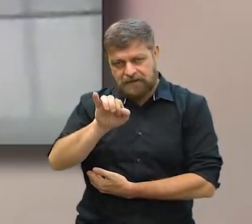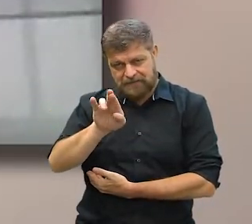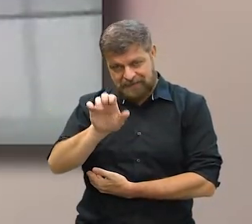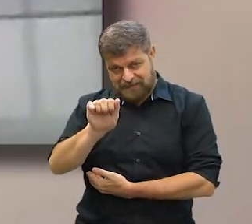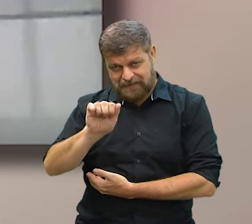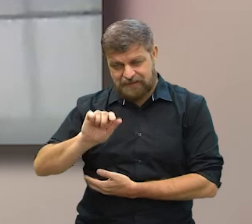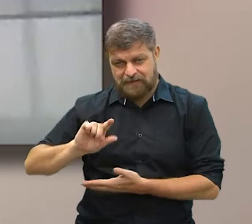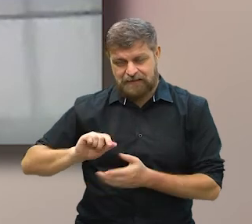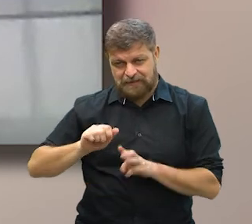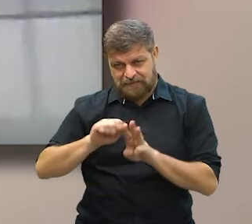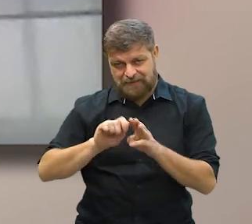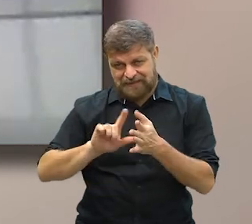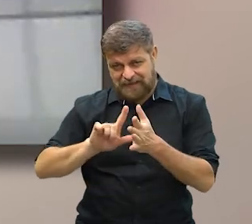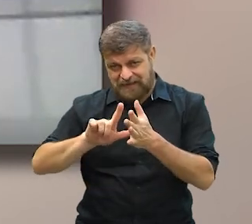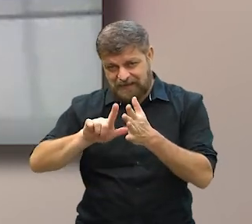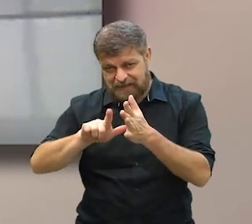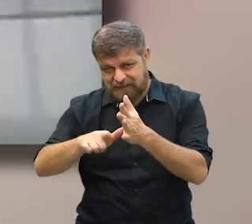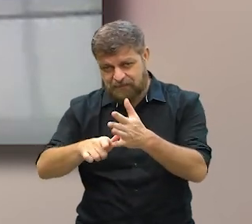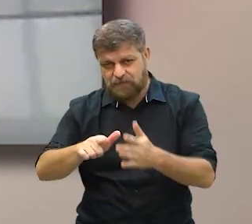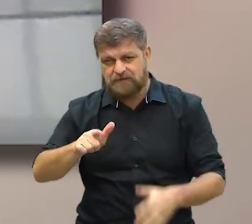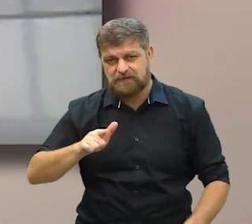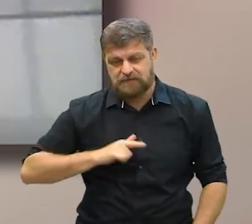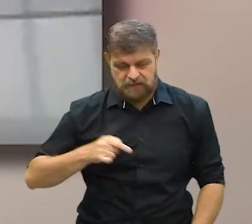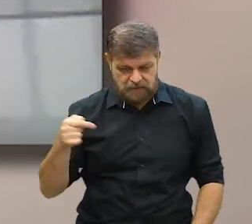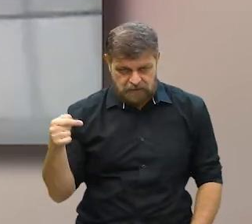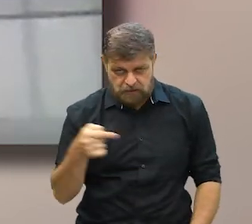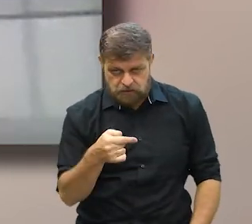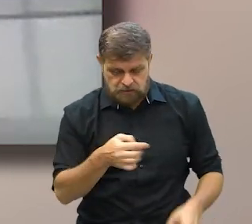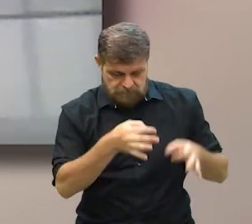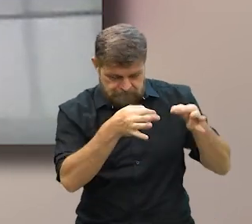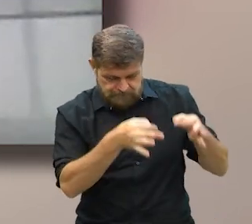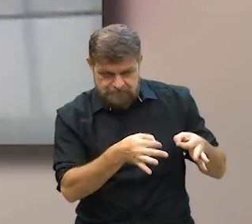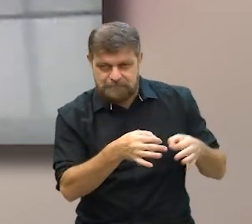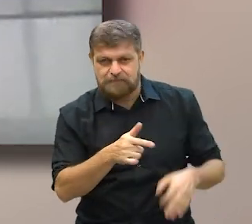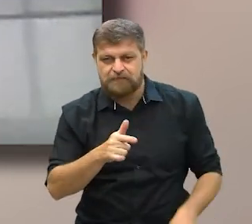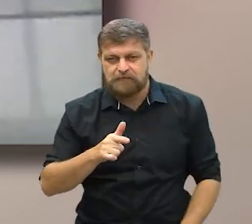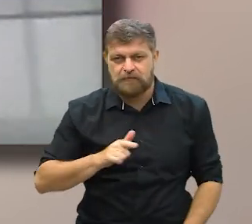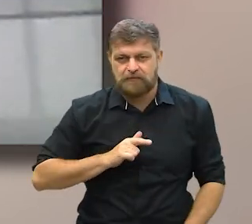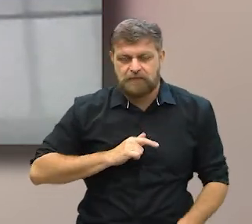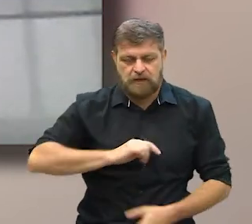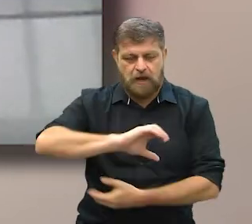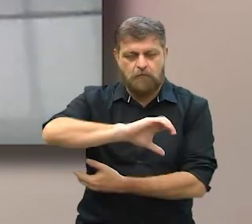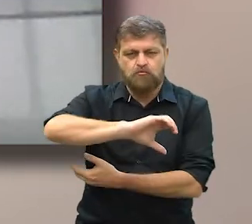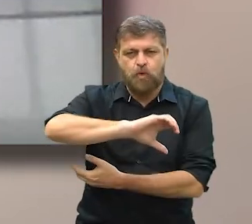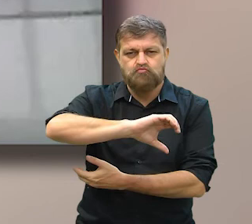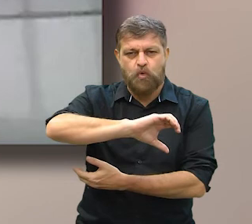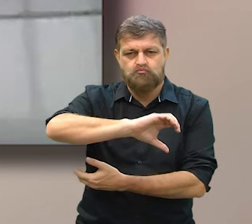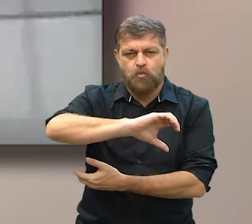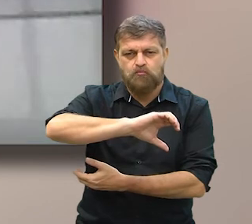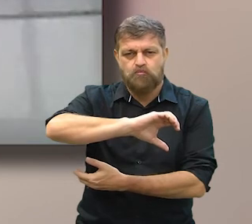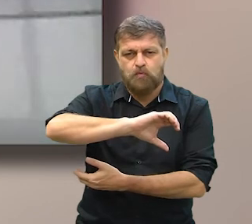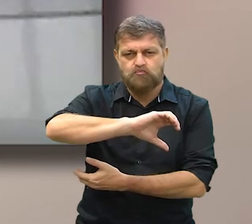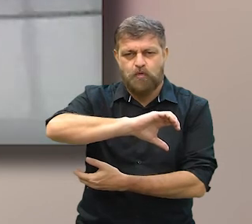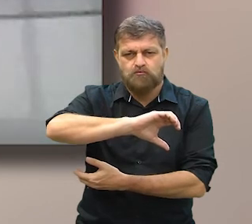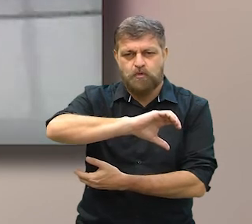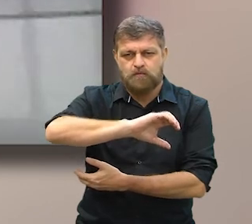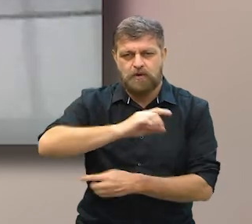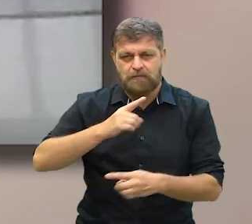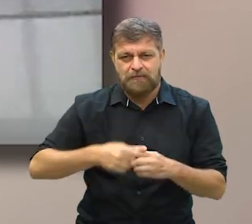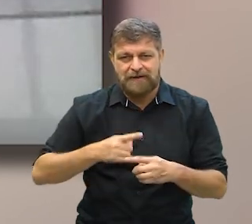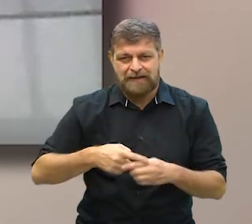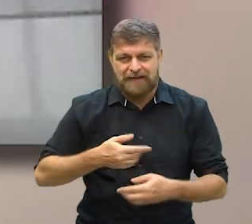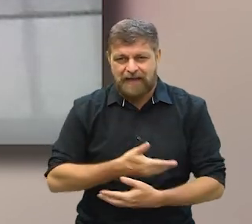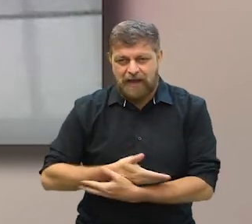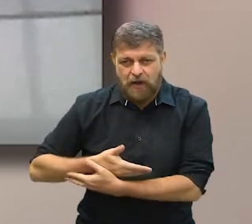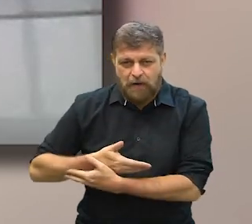meses, a alimentação já está bastante consolidada, não vai ser a mamadeira que vai retirar. Porque essa